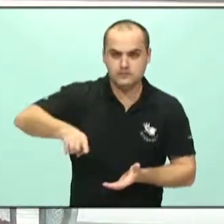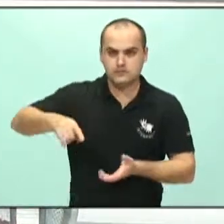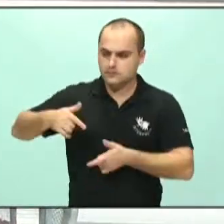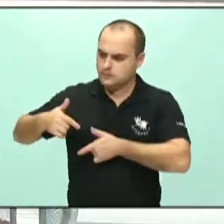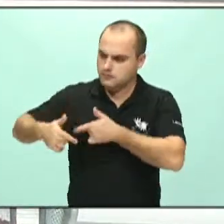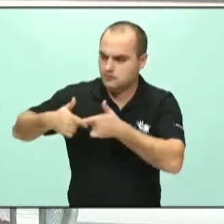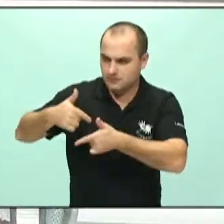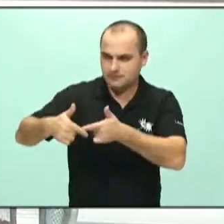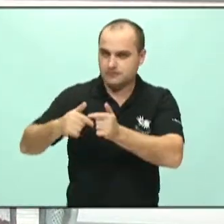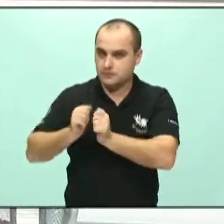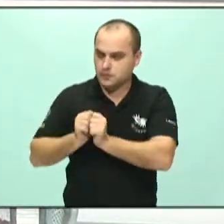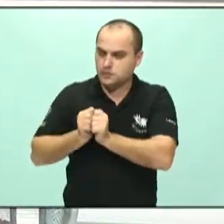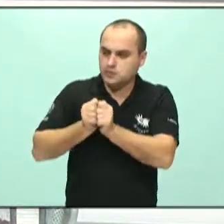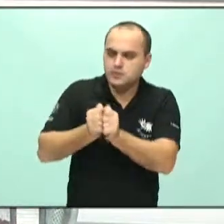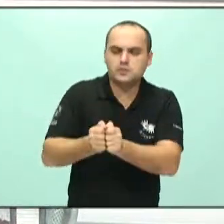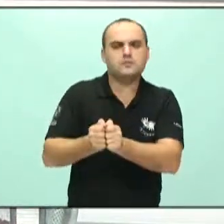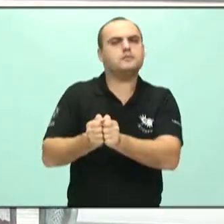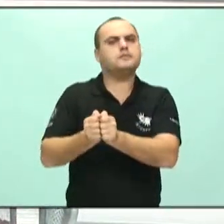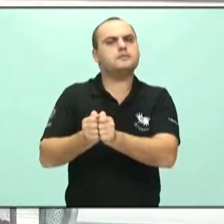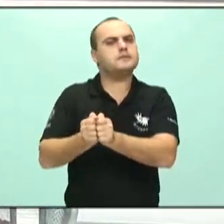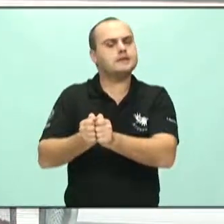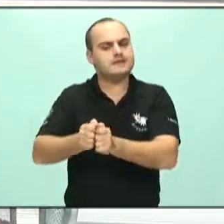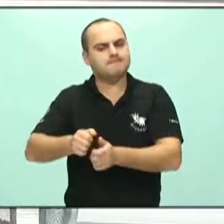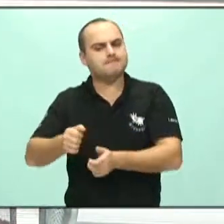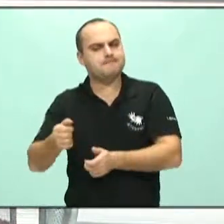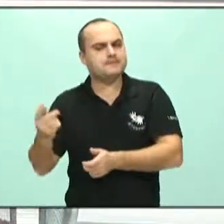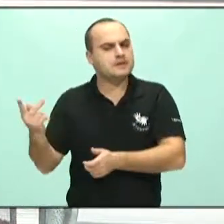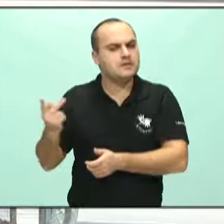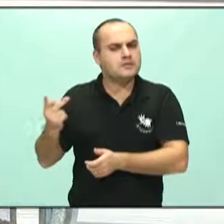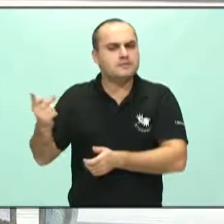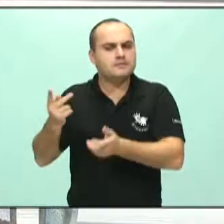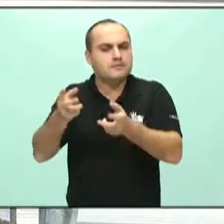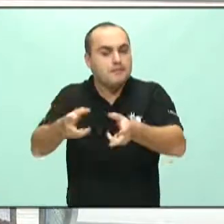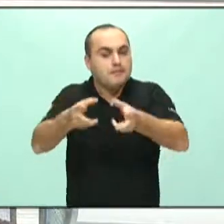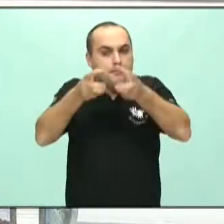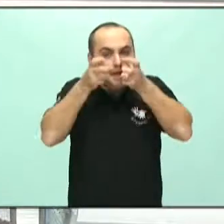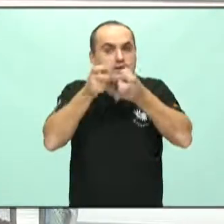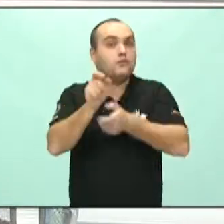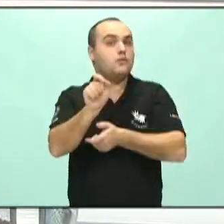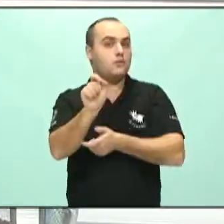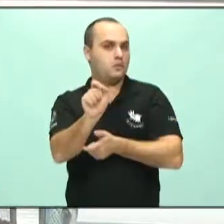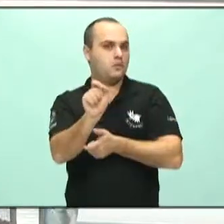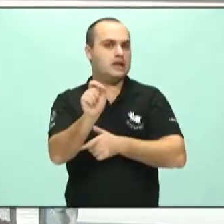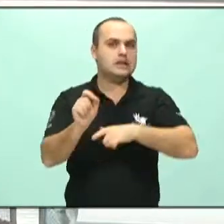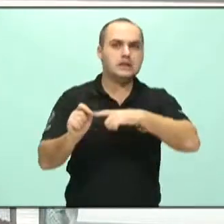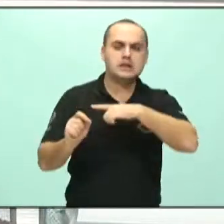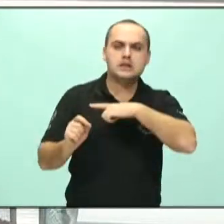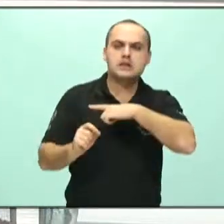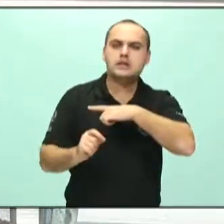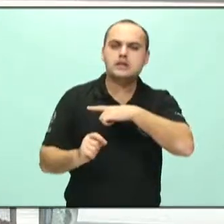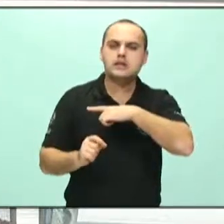juntos, nós percebemos que existia um